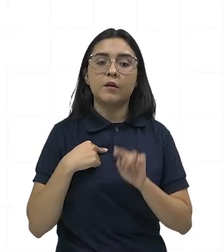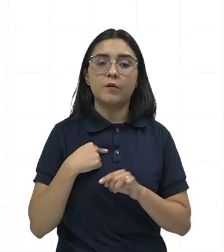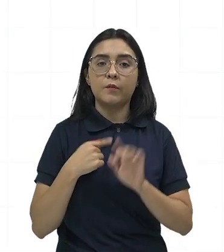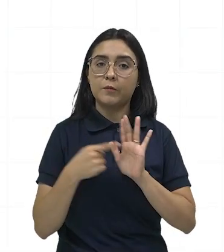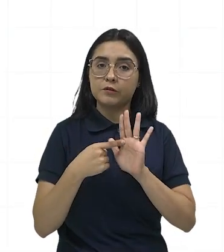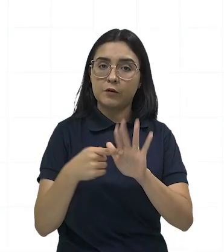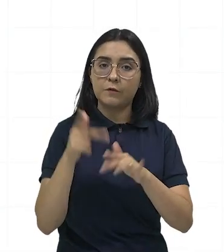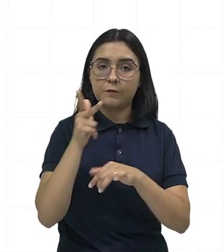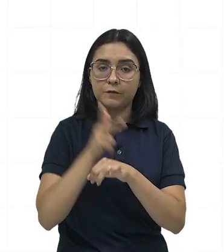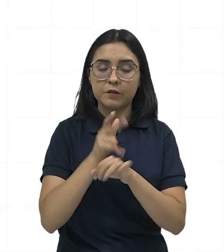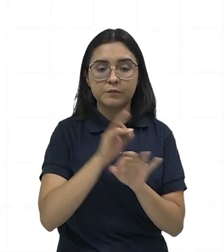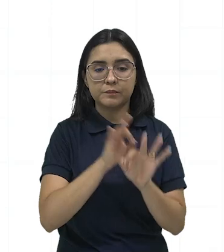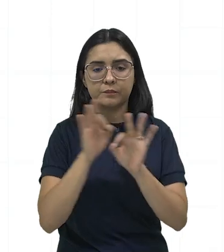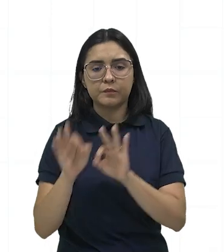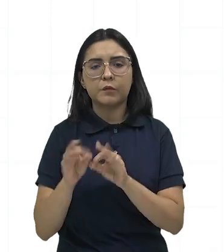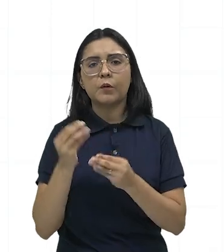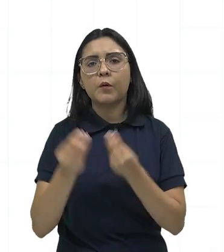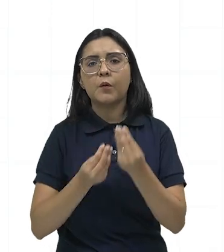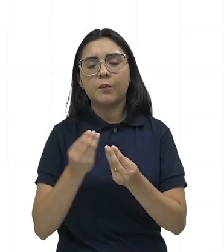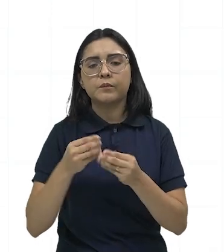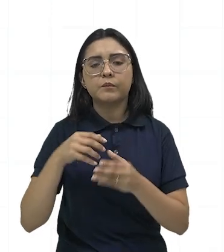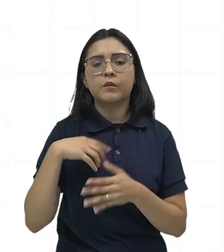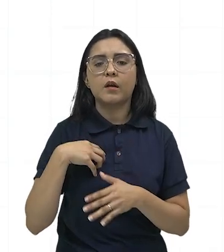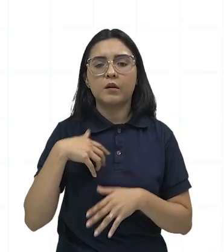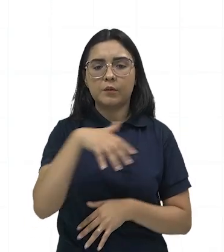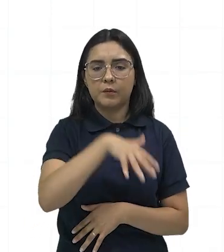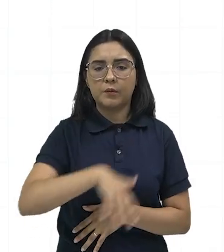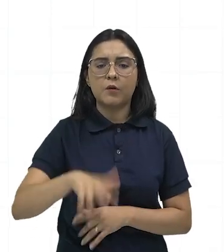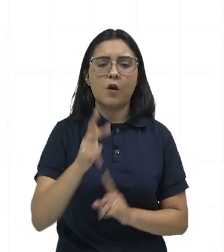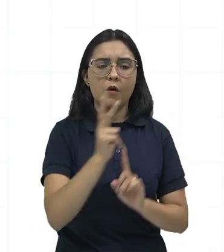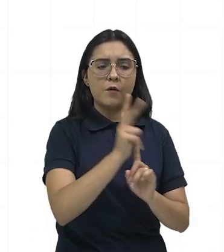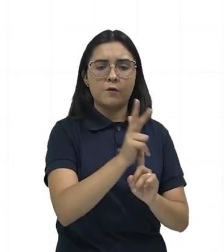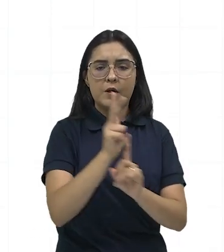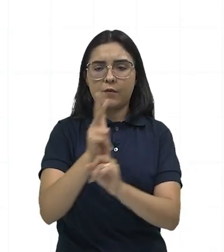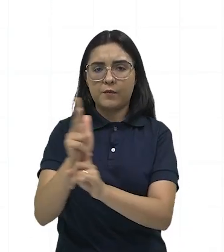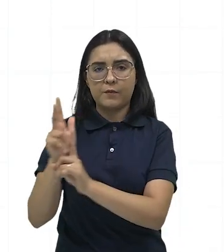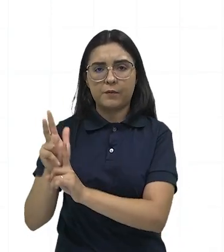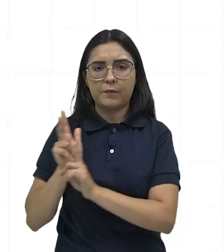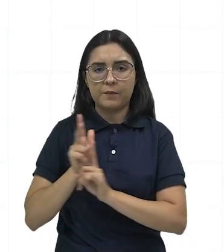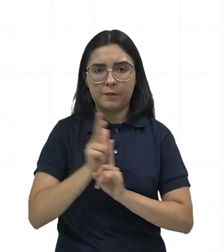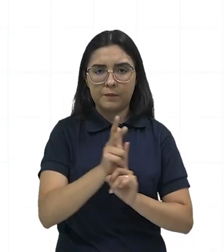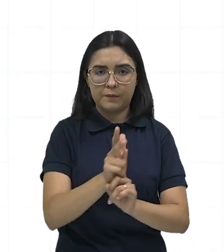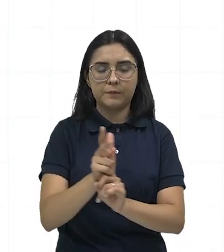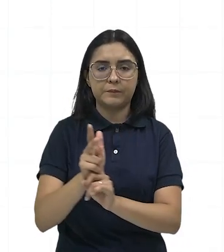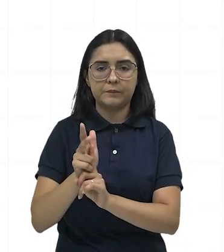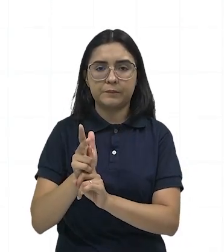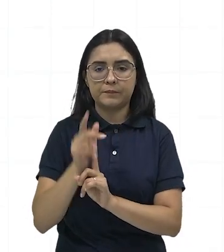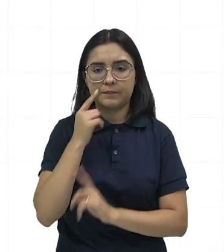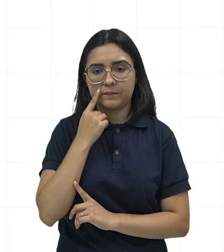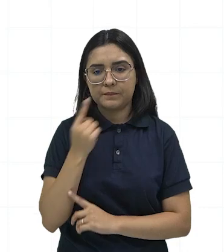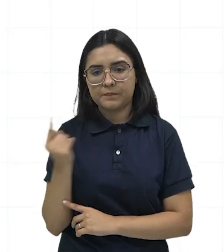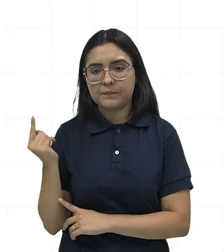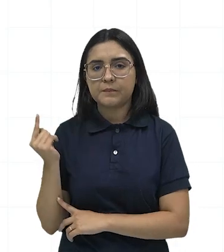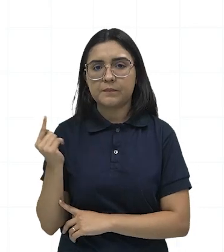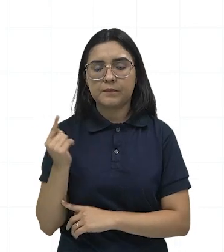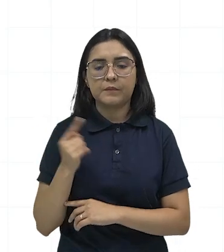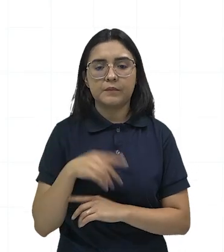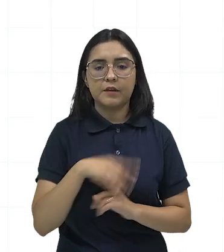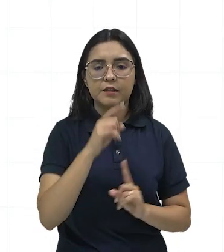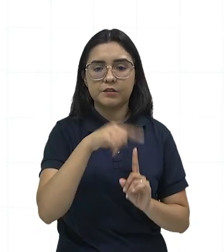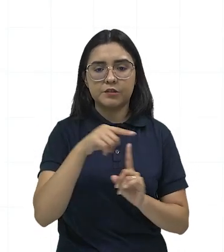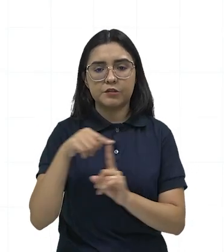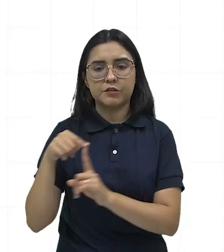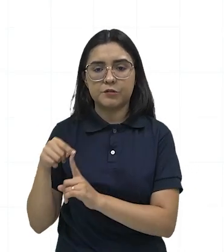vocês do que seria um parque eólico com várias turbinas eólicas desse